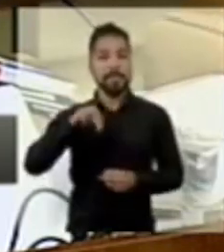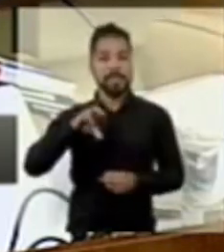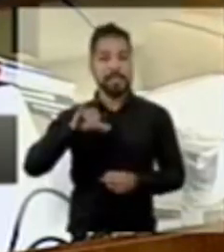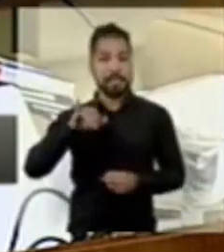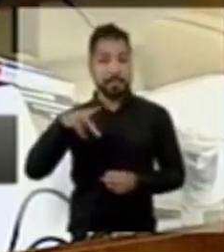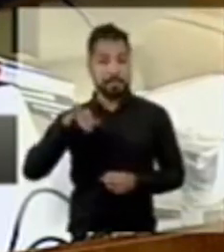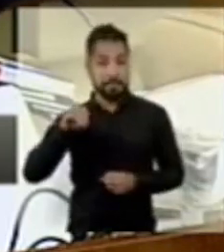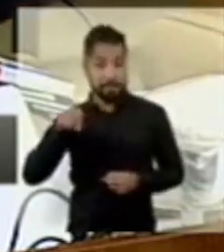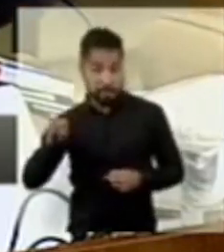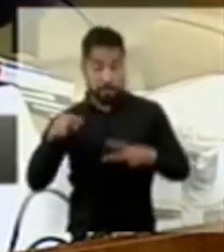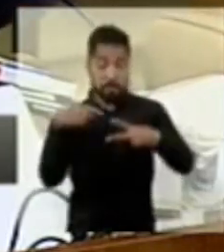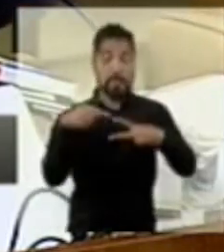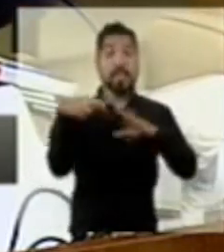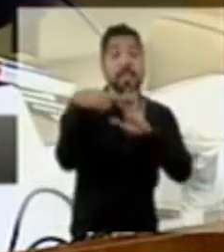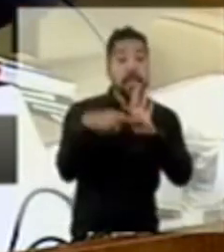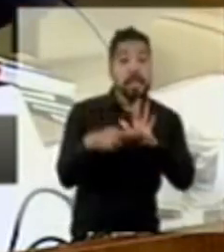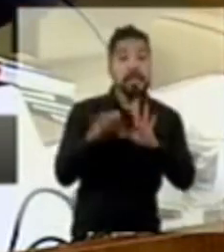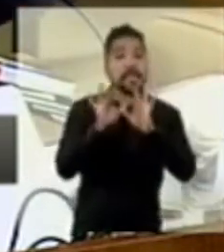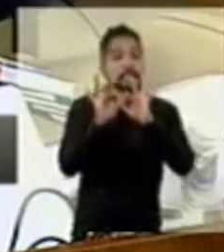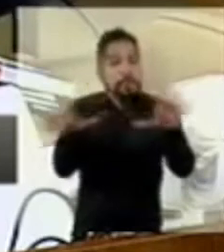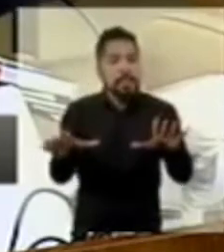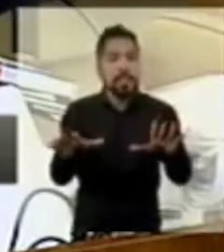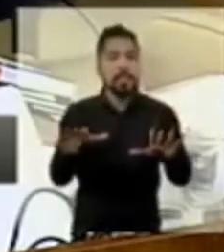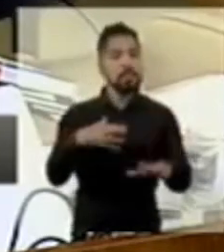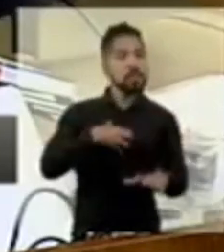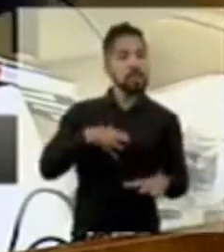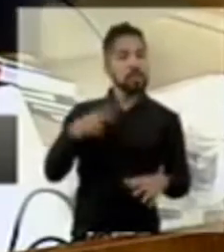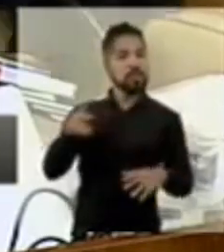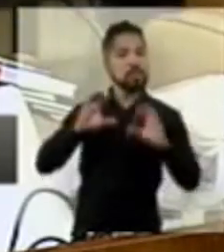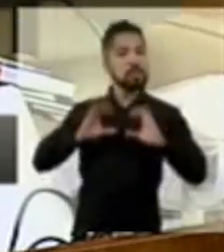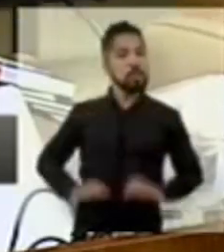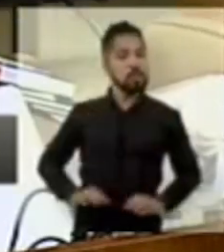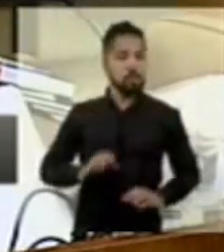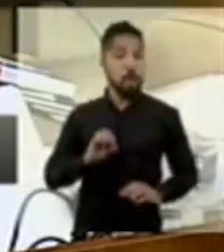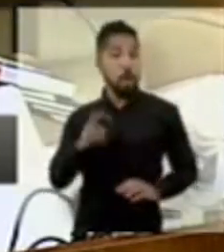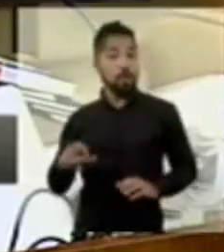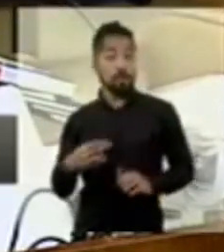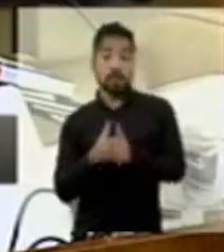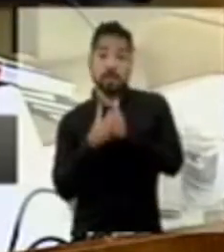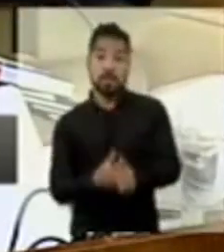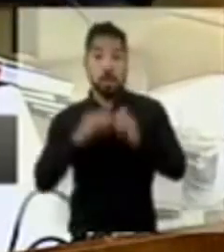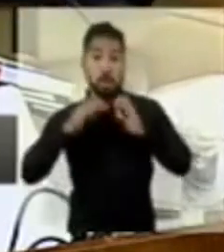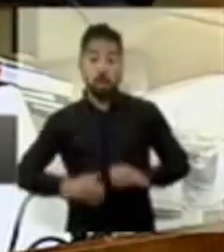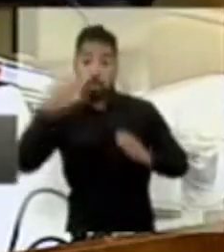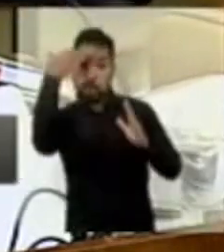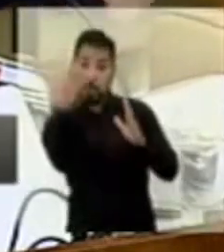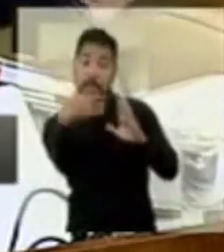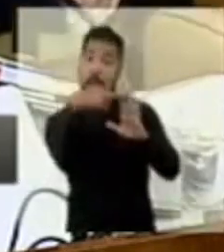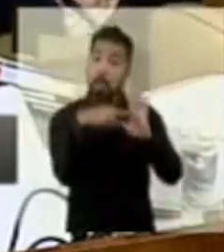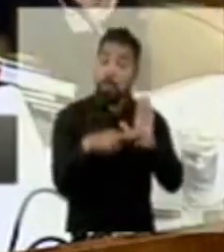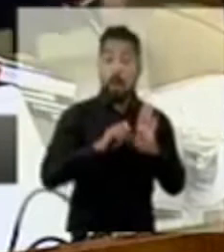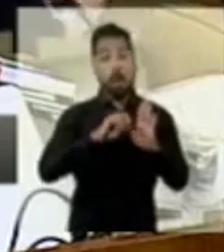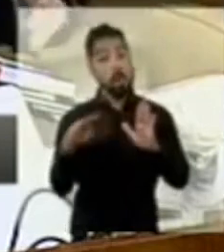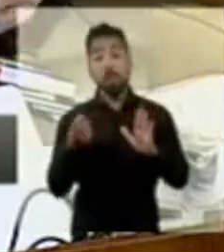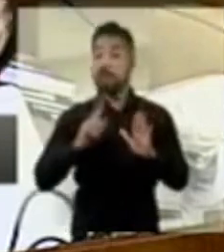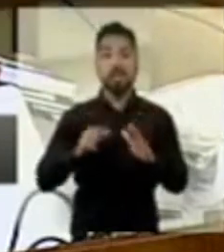determinada conduta e portanto ou você segue a conduta e cumprir a norma ou você